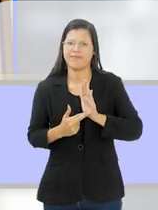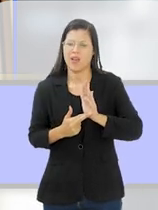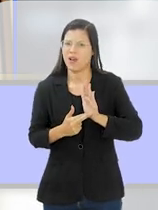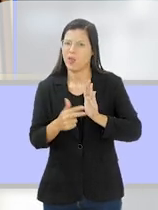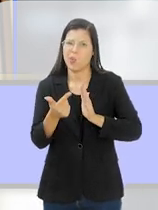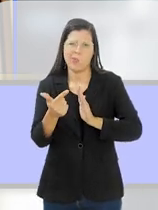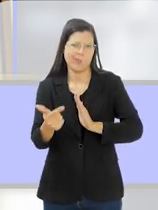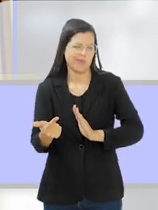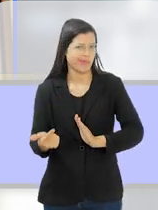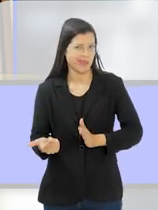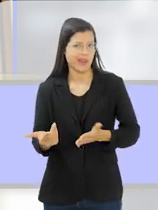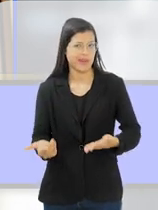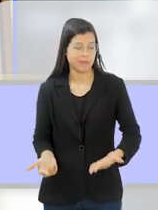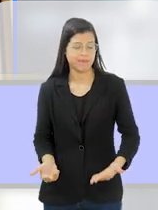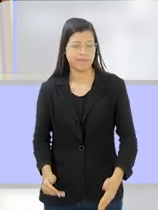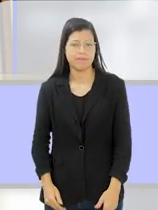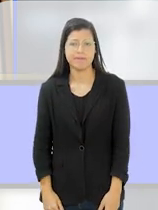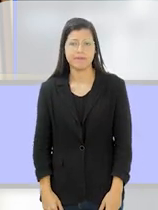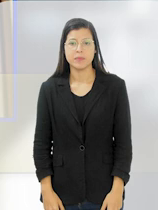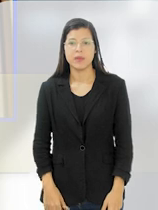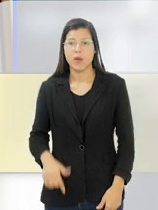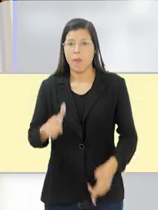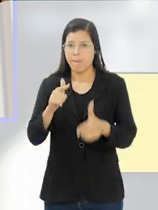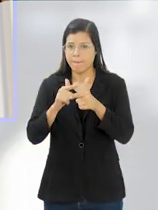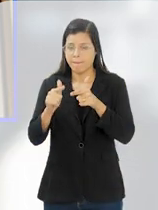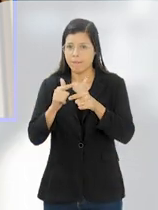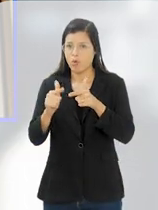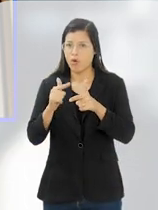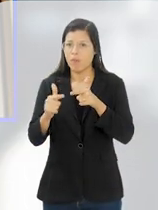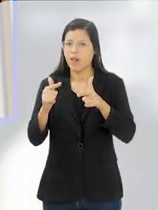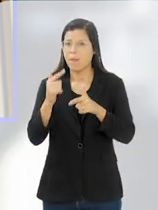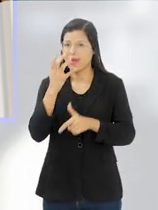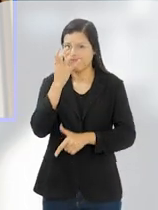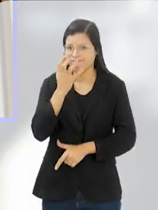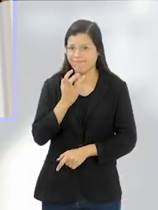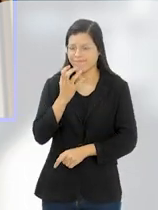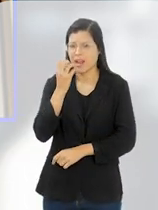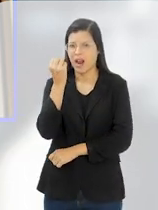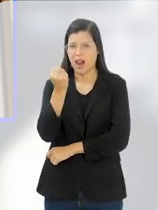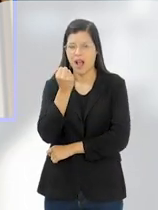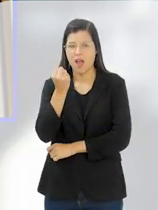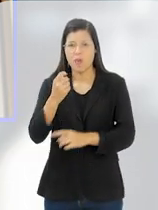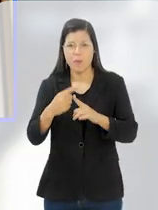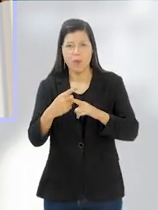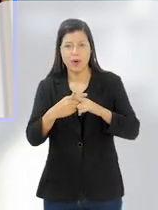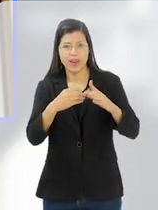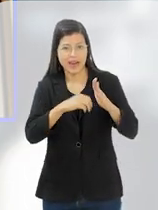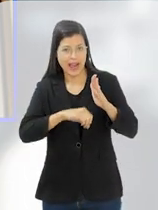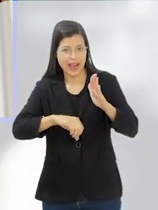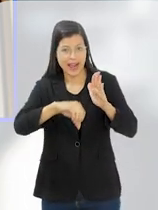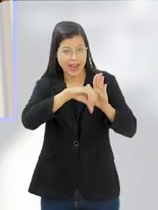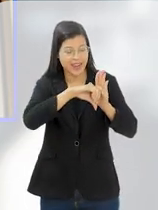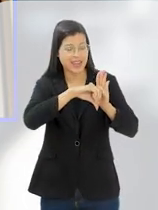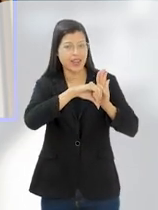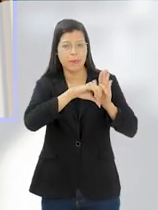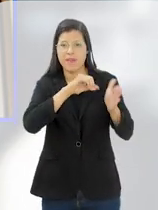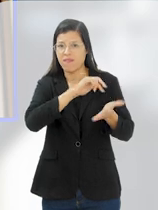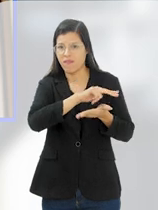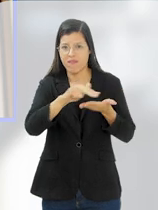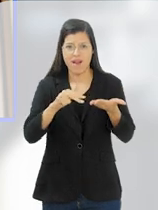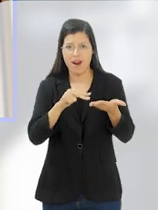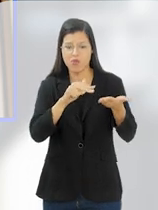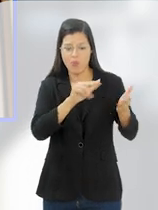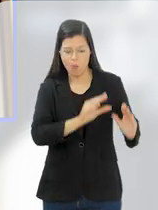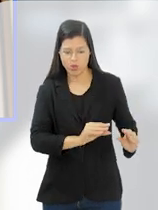desregulado, desregulamentado, e isso é um problema muito sério, porque uma série de crimes estão migrando do